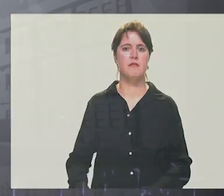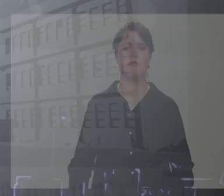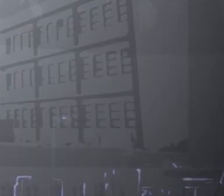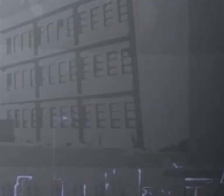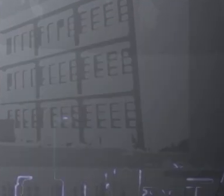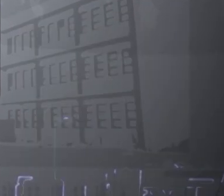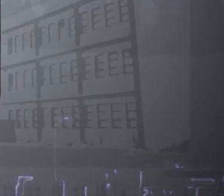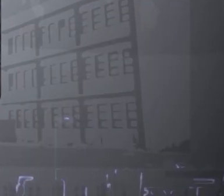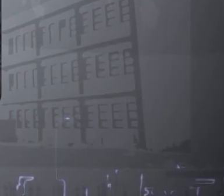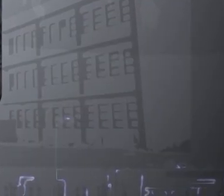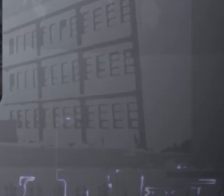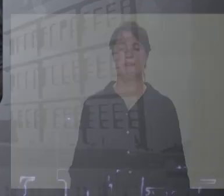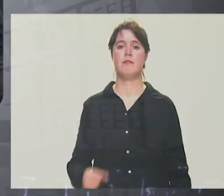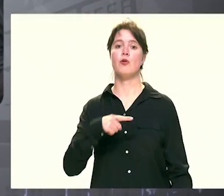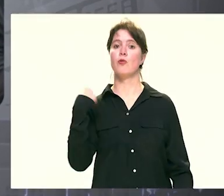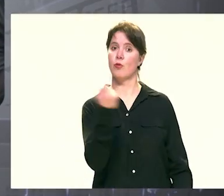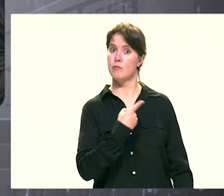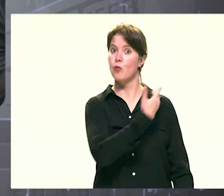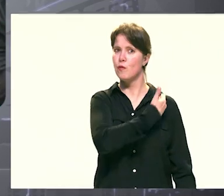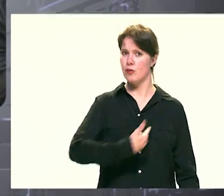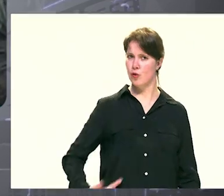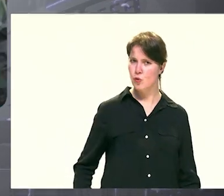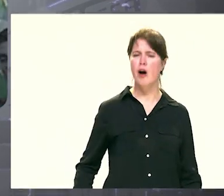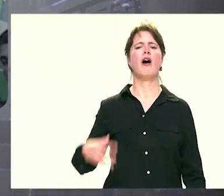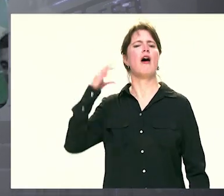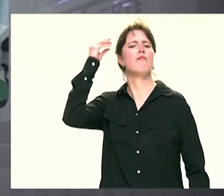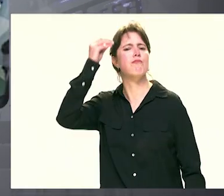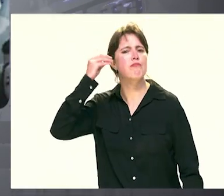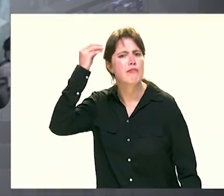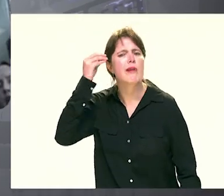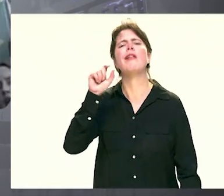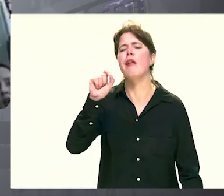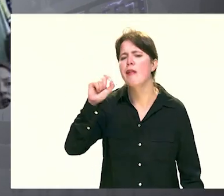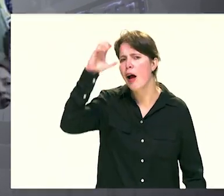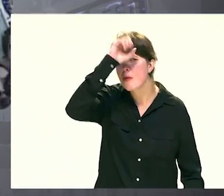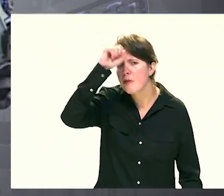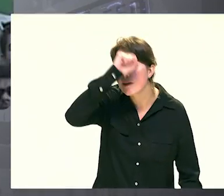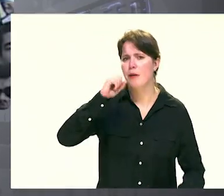houvesse investimentos em educação. No nosso governo,